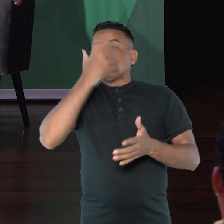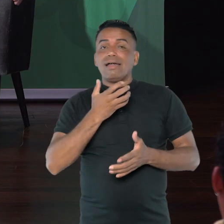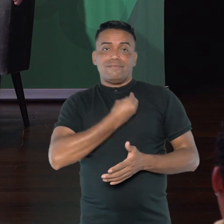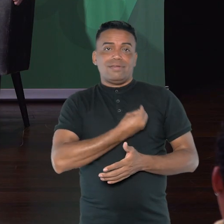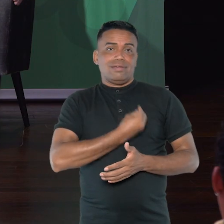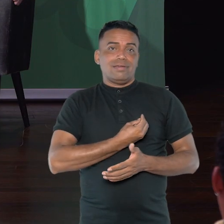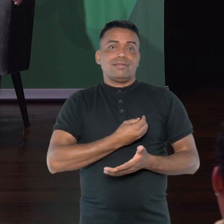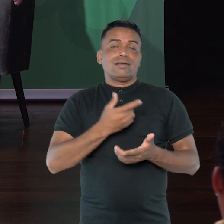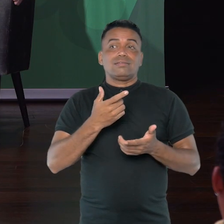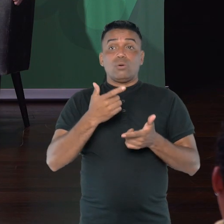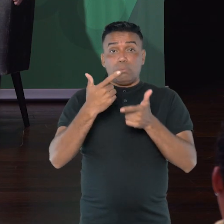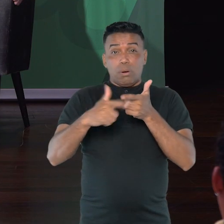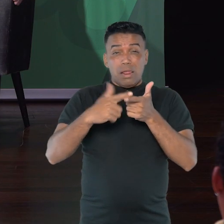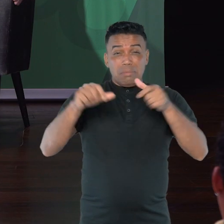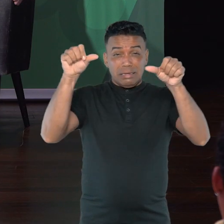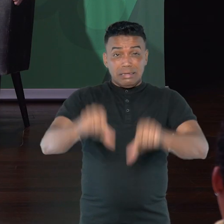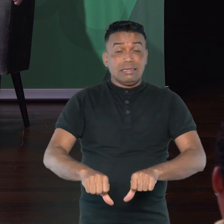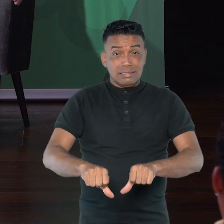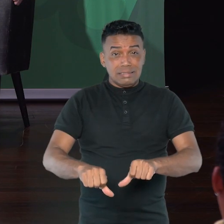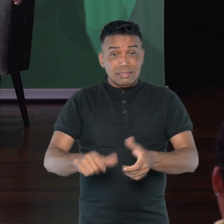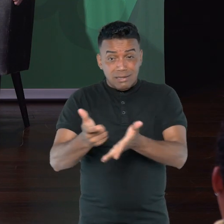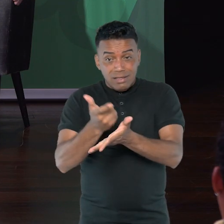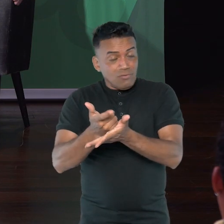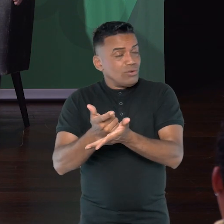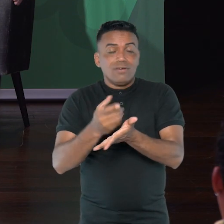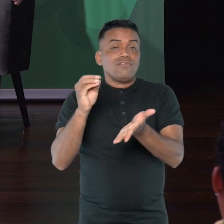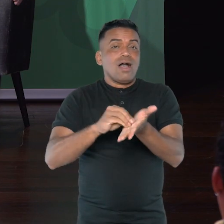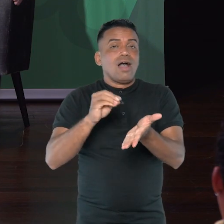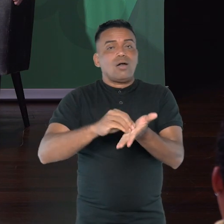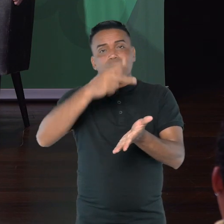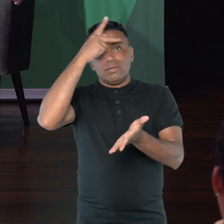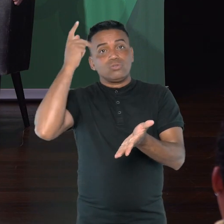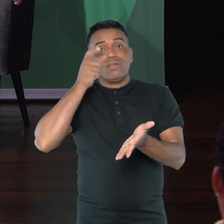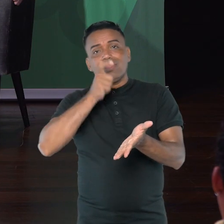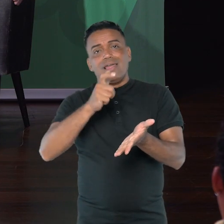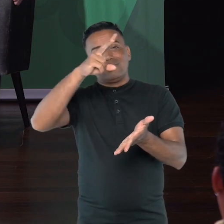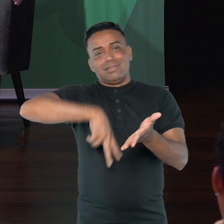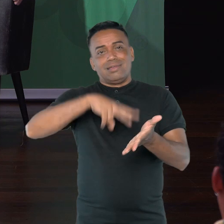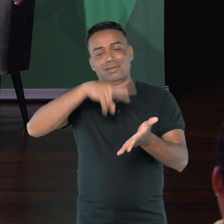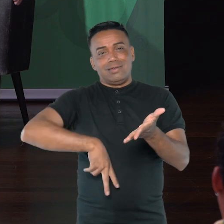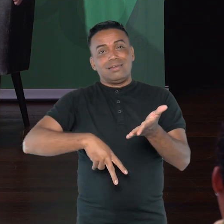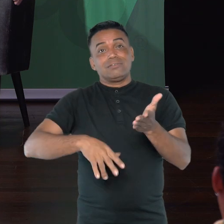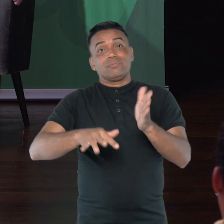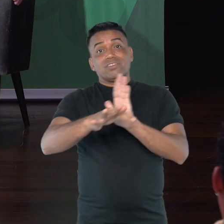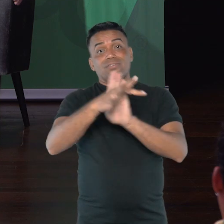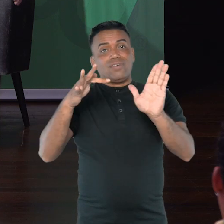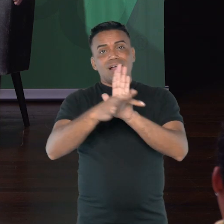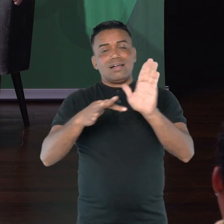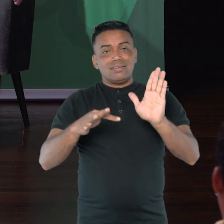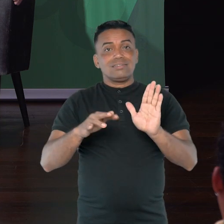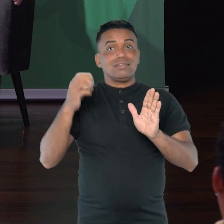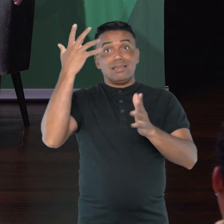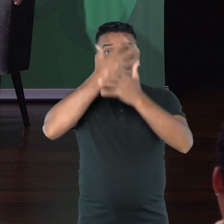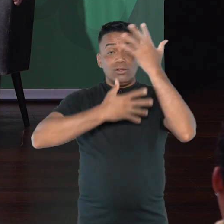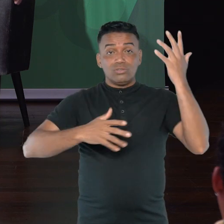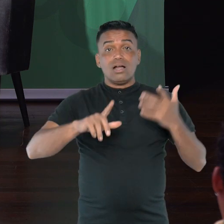realidade apresenta não é a crise do livro, mas a falta de leitores. Aí até eu incluí essa nota dizendo que essas frases estão na ilusão literária